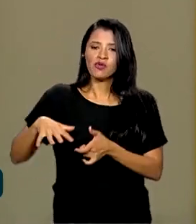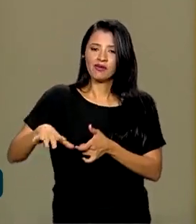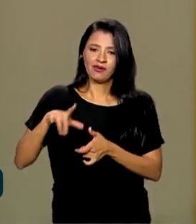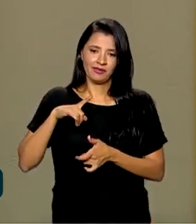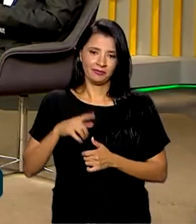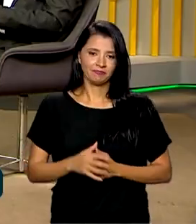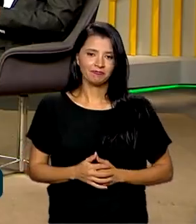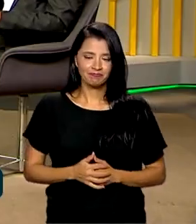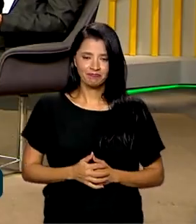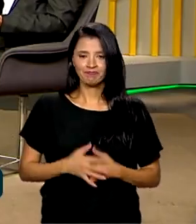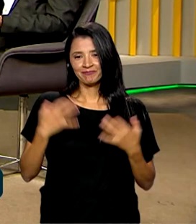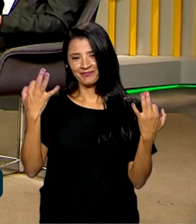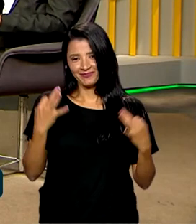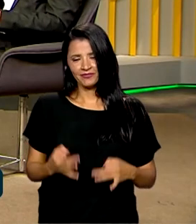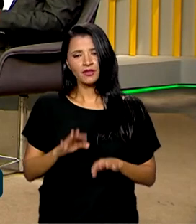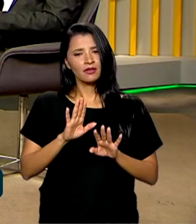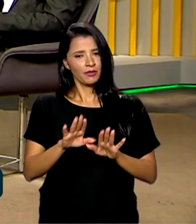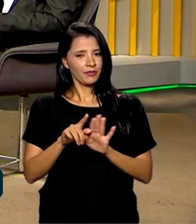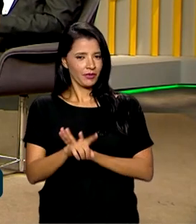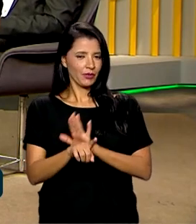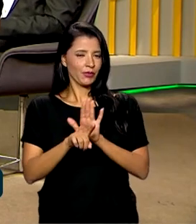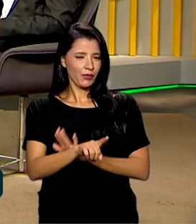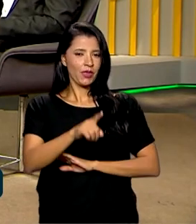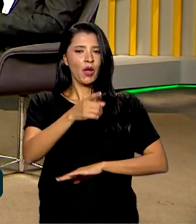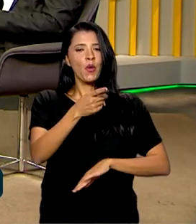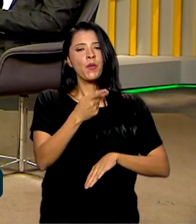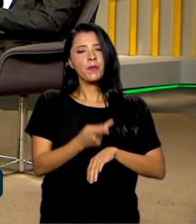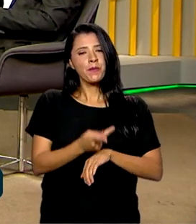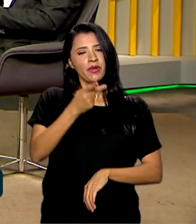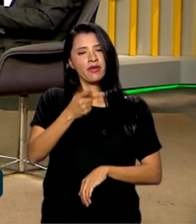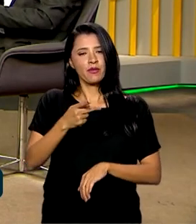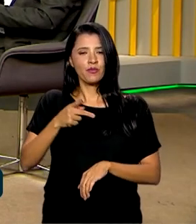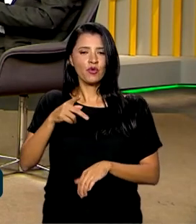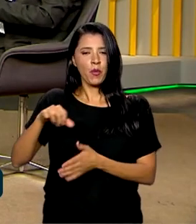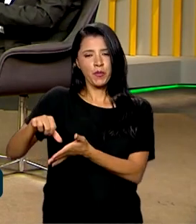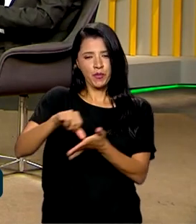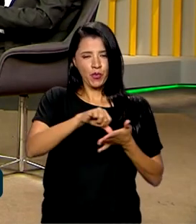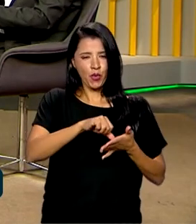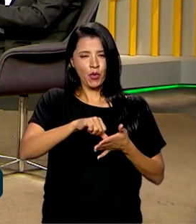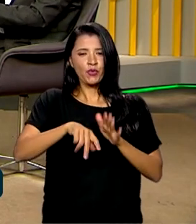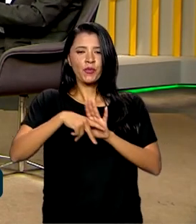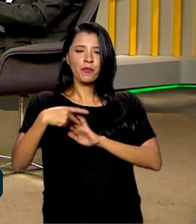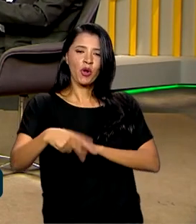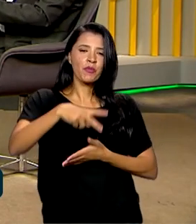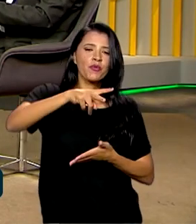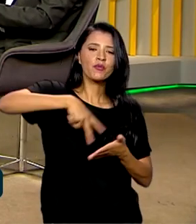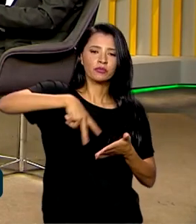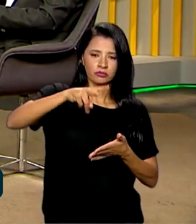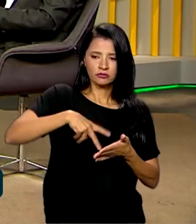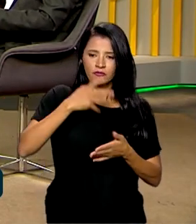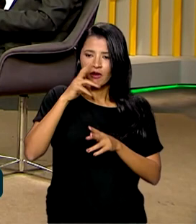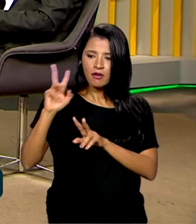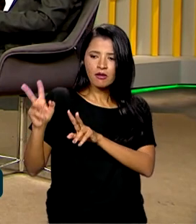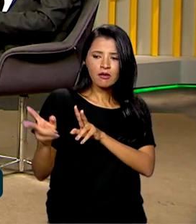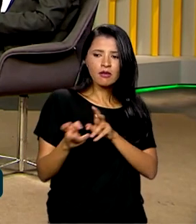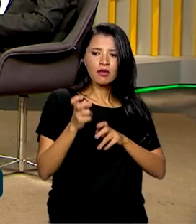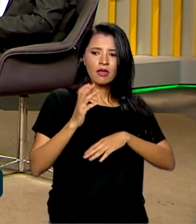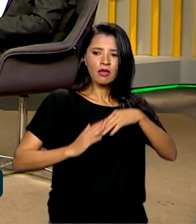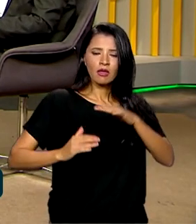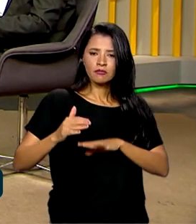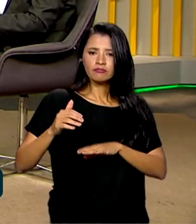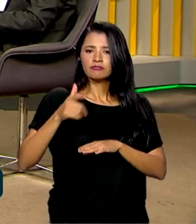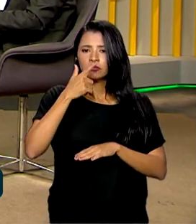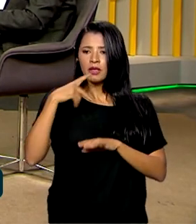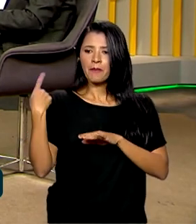Perfeito. Agora o prêmio Pontos de Leitura vai reconhecer aí atividades que são consideradas de promoção